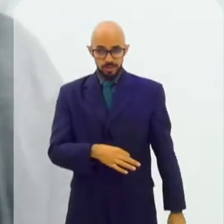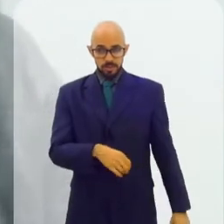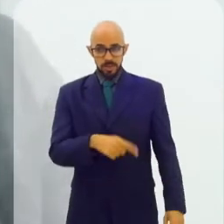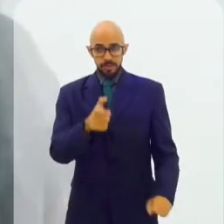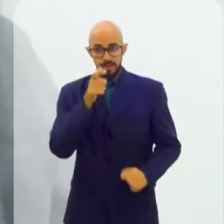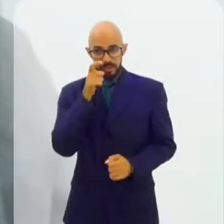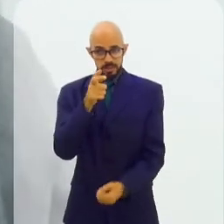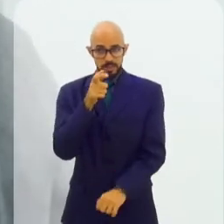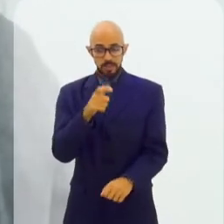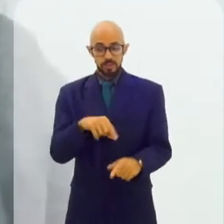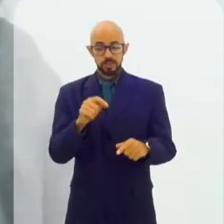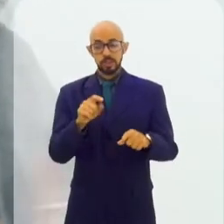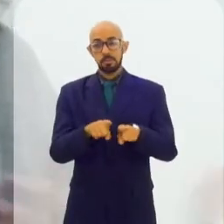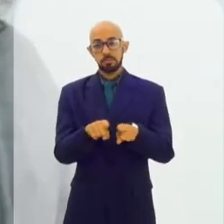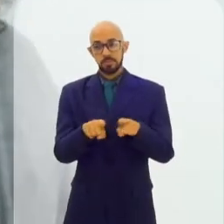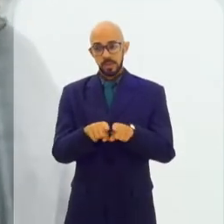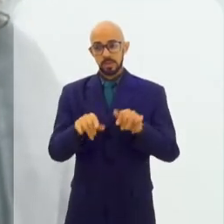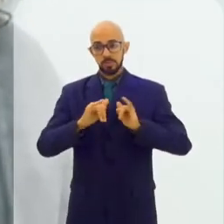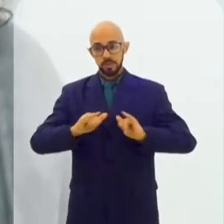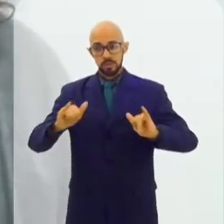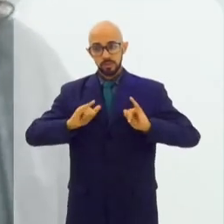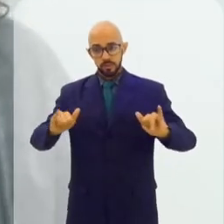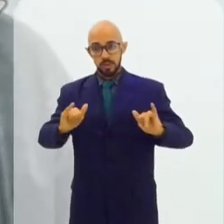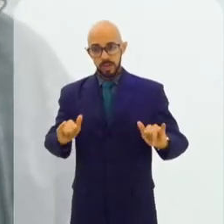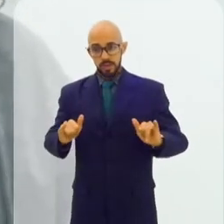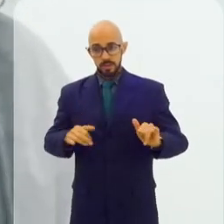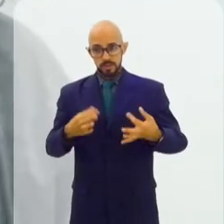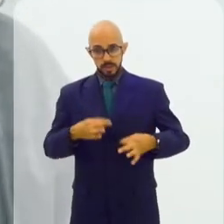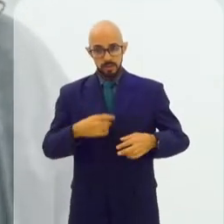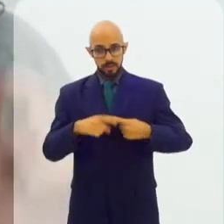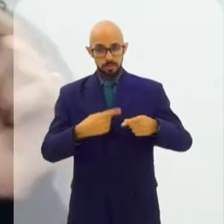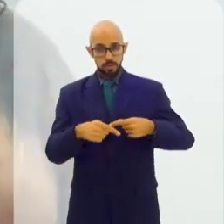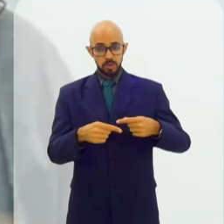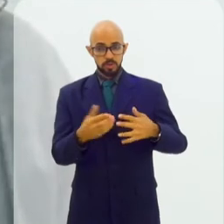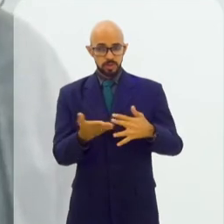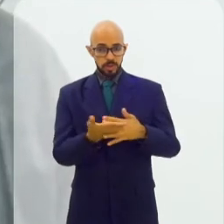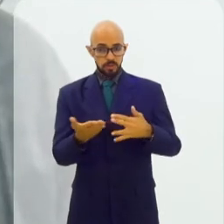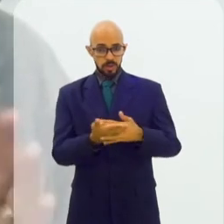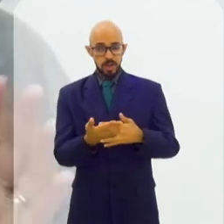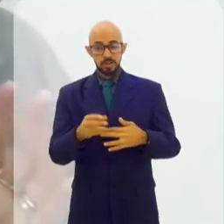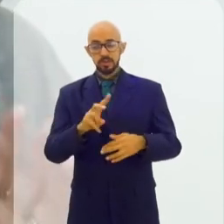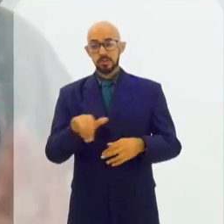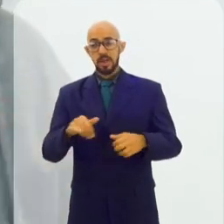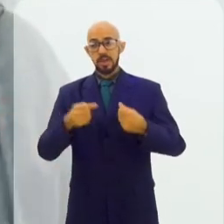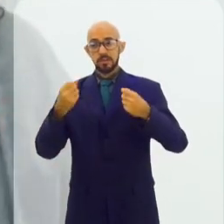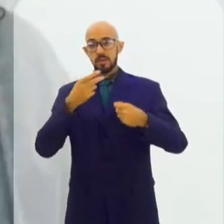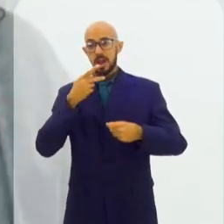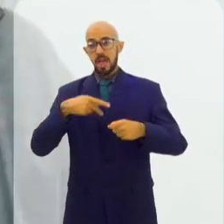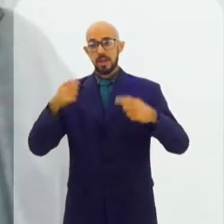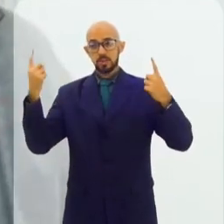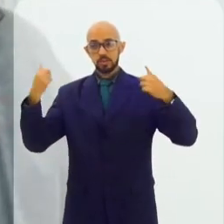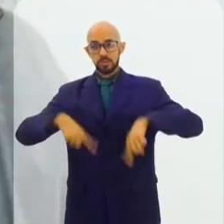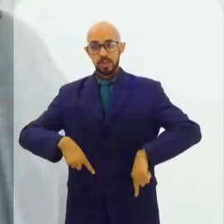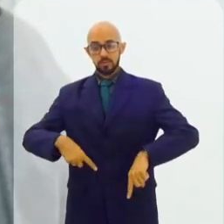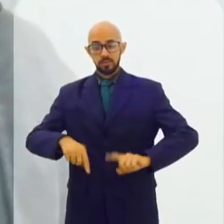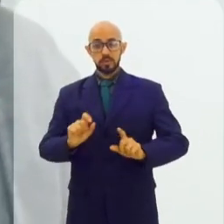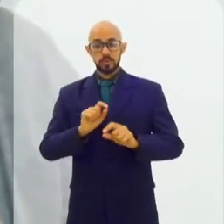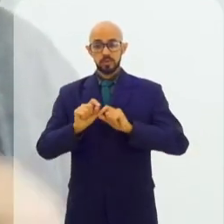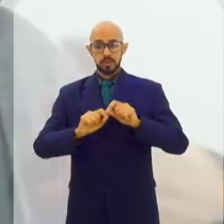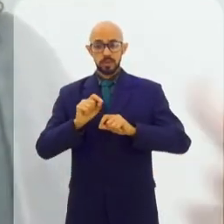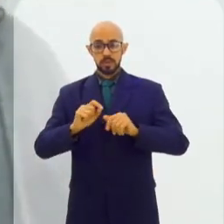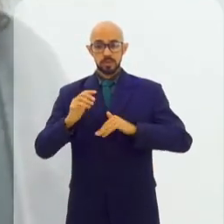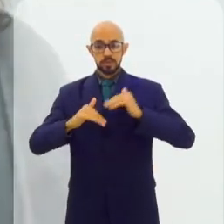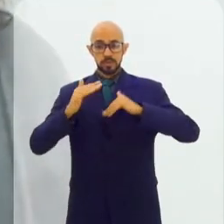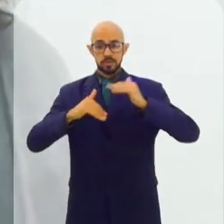Então, é muito interessante que a gente possa divulgar e fazer com que mais pessoas conheçam. No próximo bloco, a gente vai falar sobre o desafio